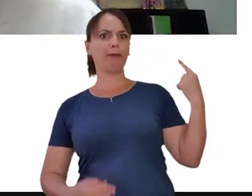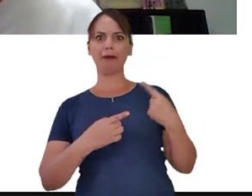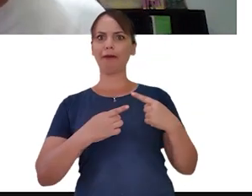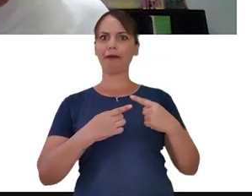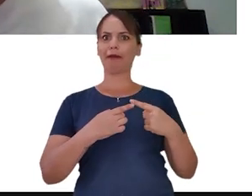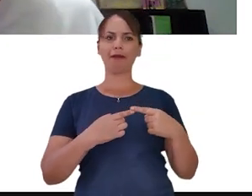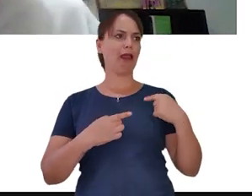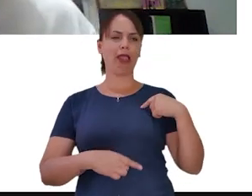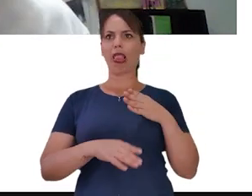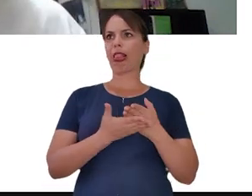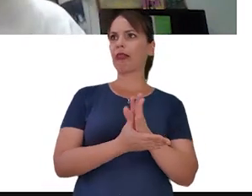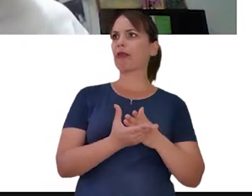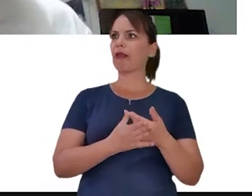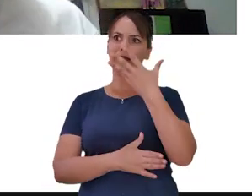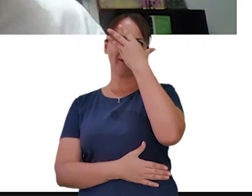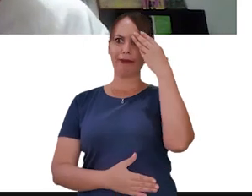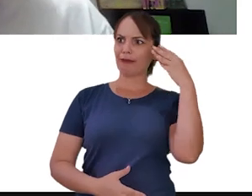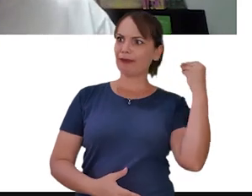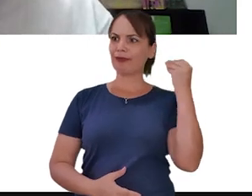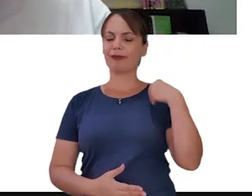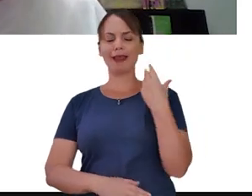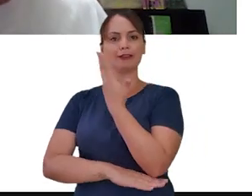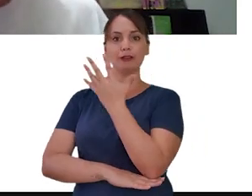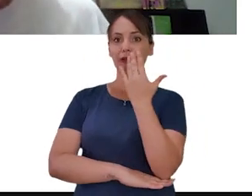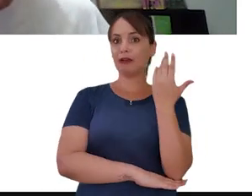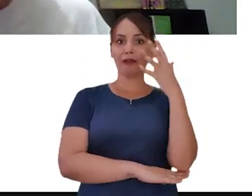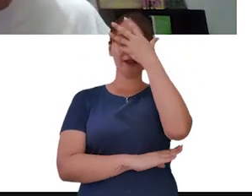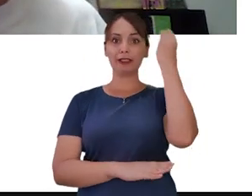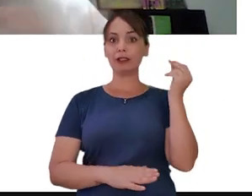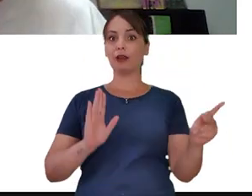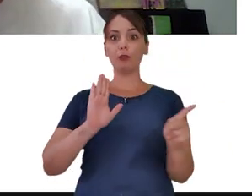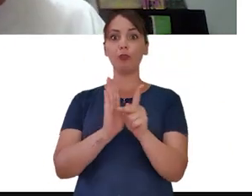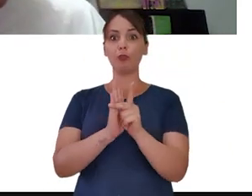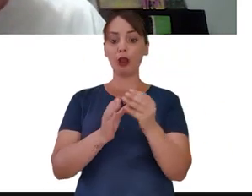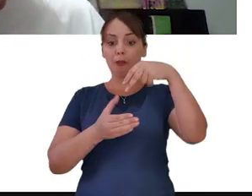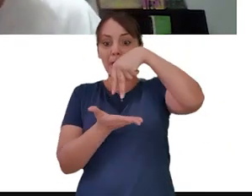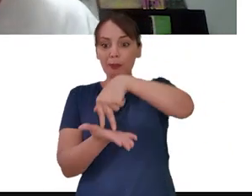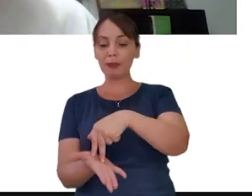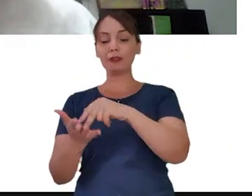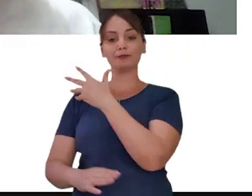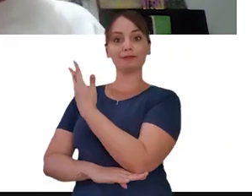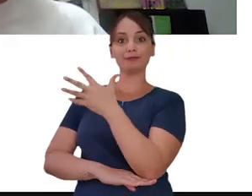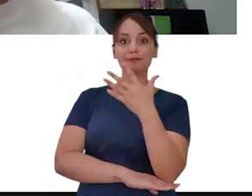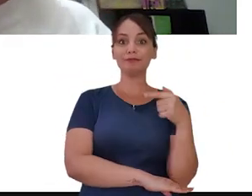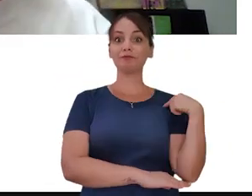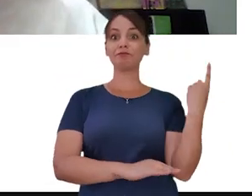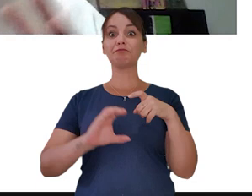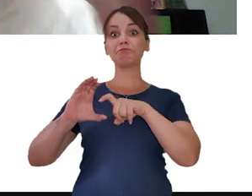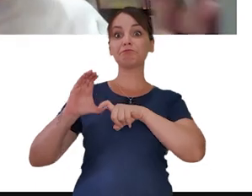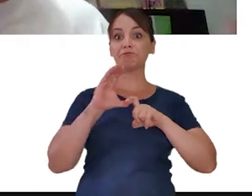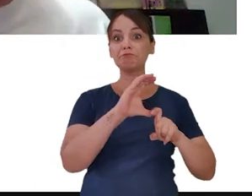que esquecem da natureza e esquecem que eles são parte do meio ambiente, que a gente depende dessa